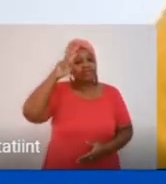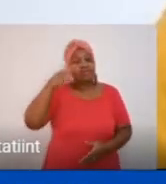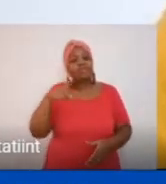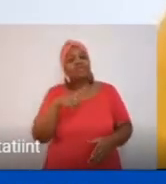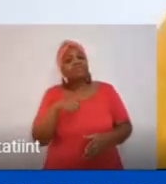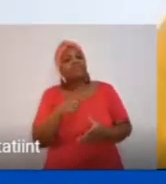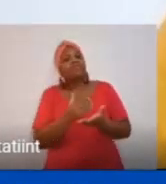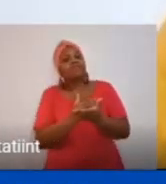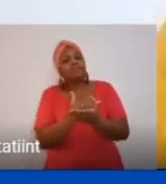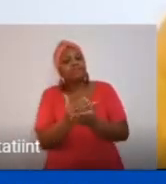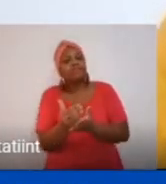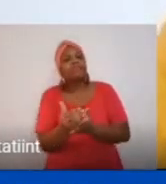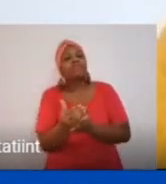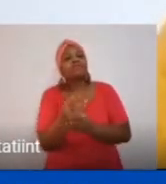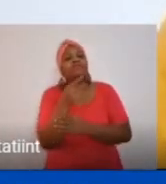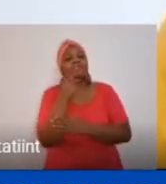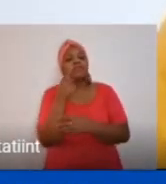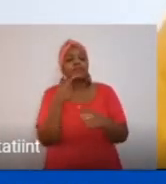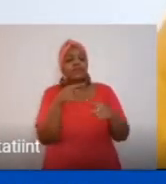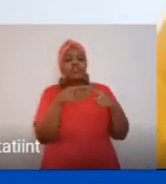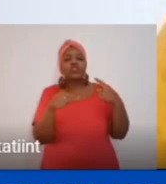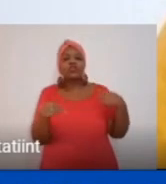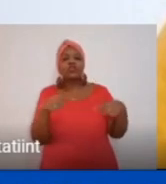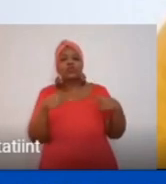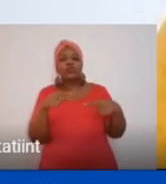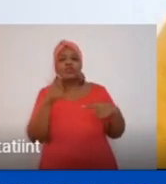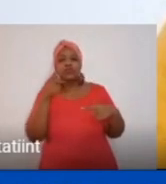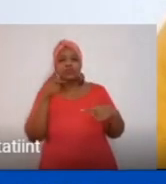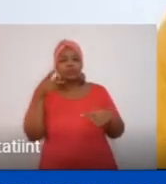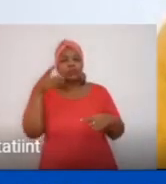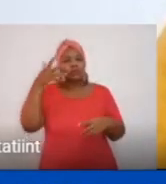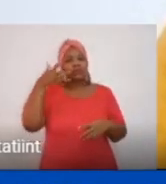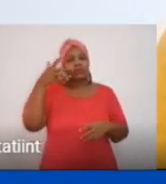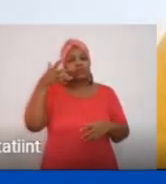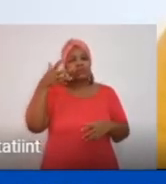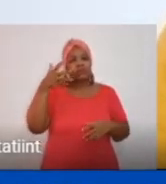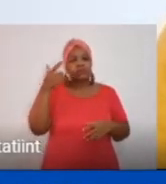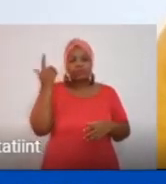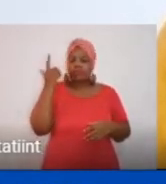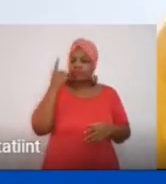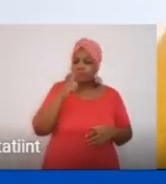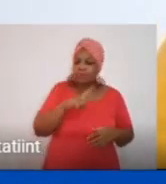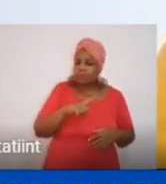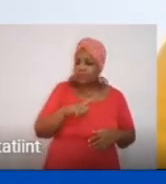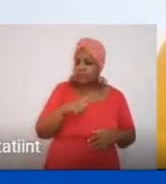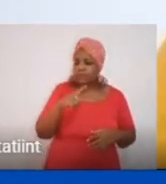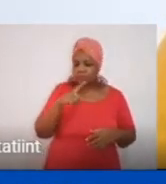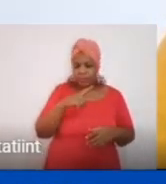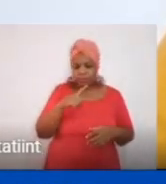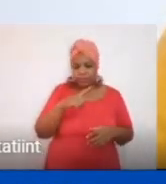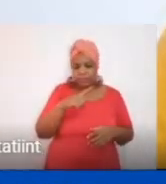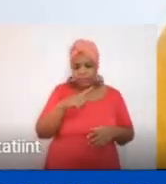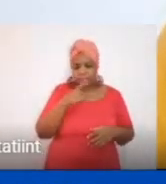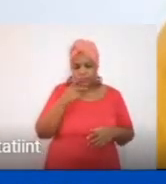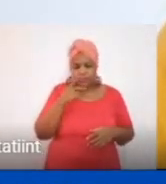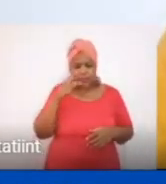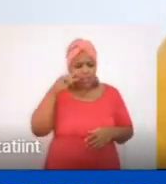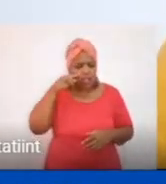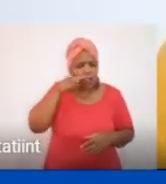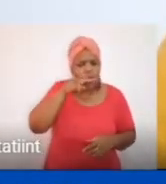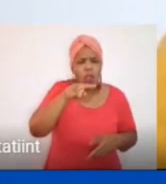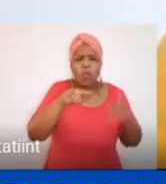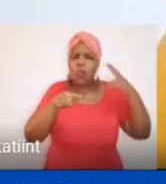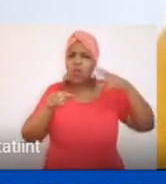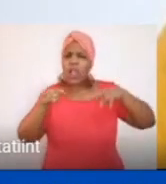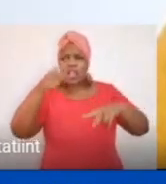essa disputa de narrativa, né, de conseguir trazer leituras, trazer olhares